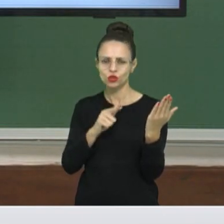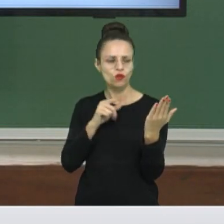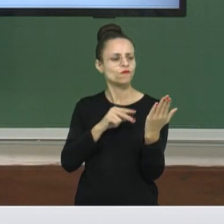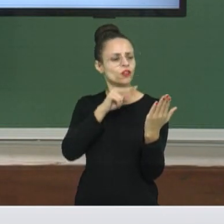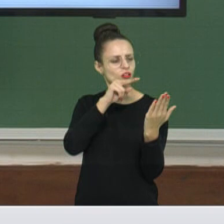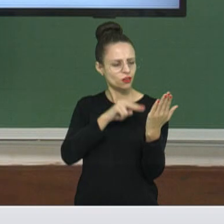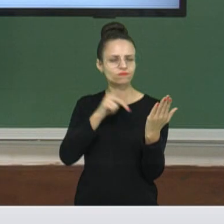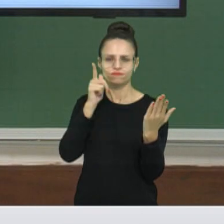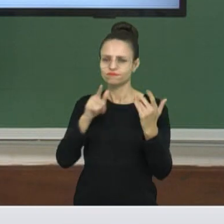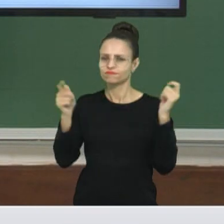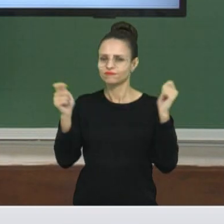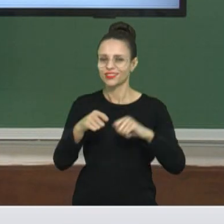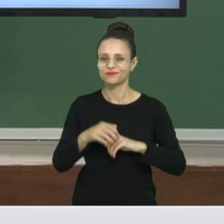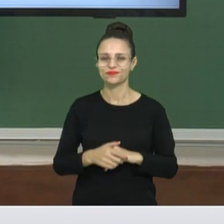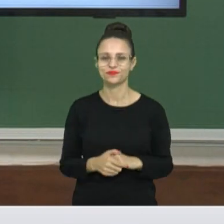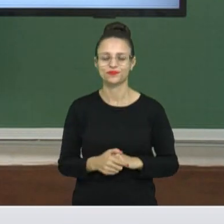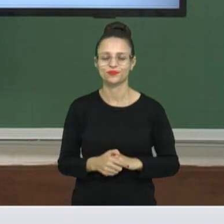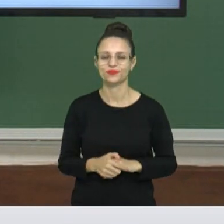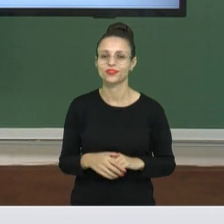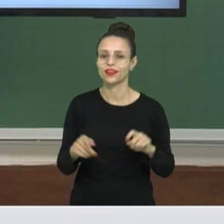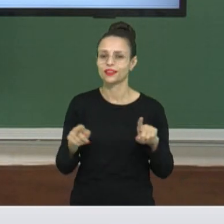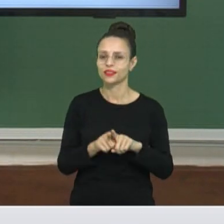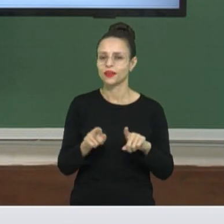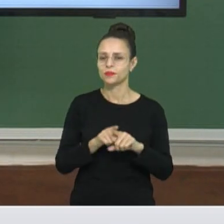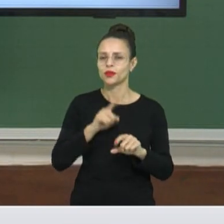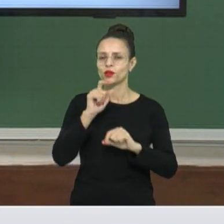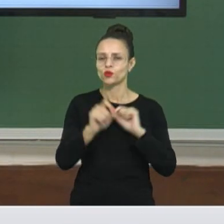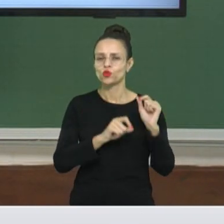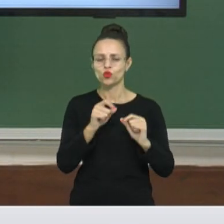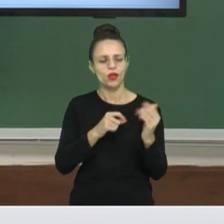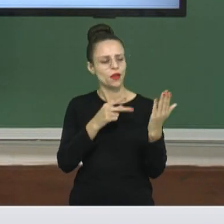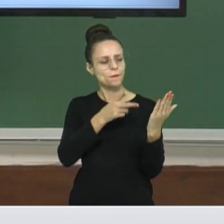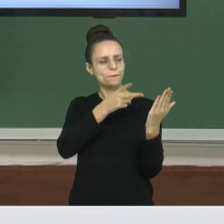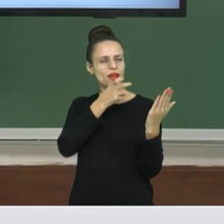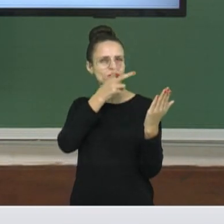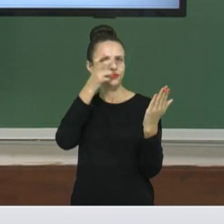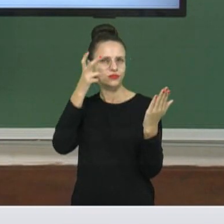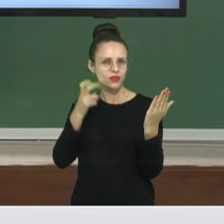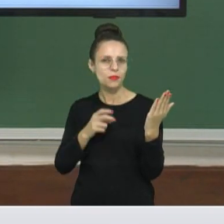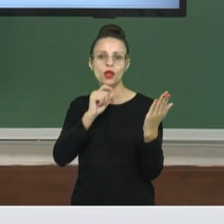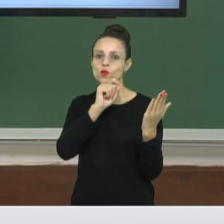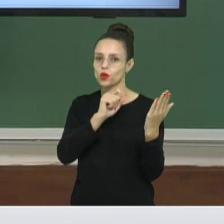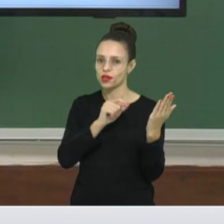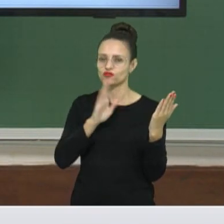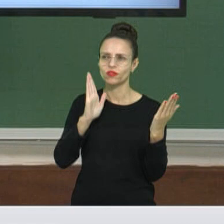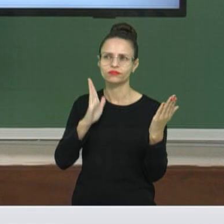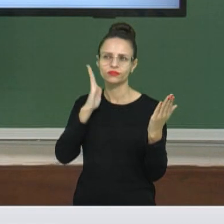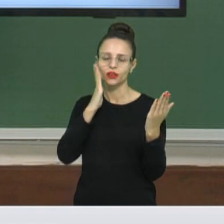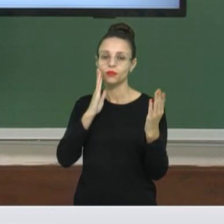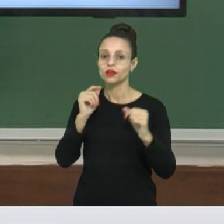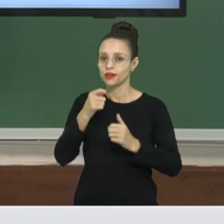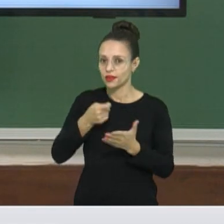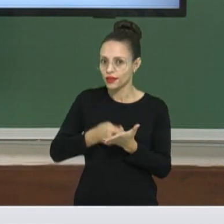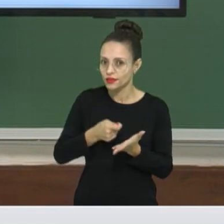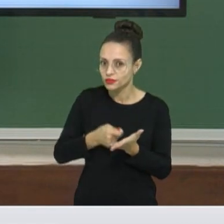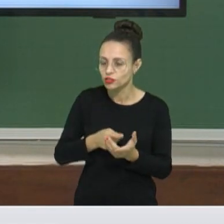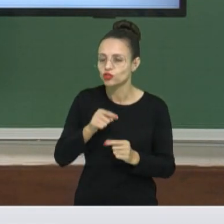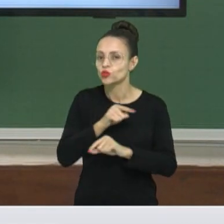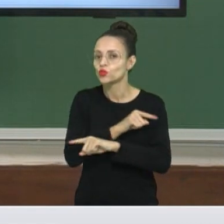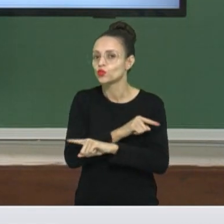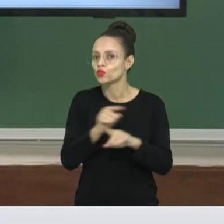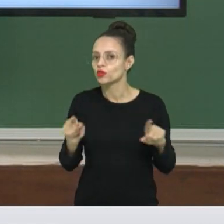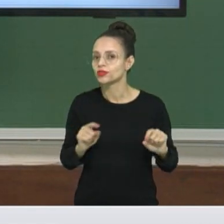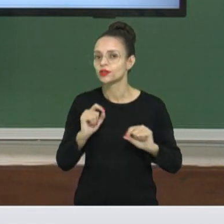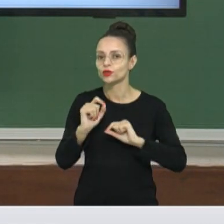você consegue. Vamos inferir informações implícitas, essa sim. Exige de você que